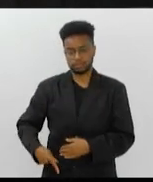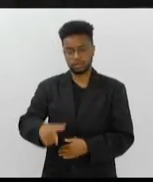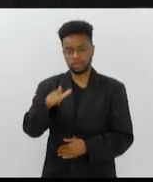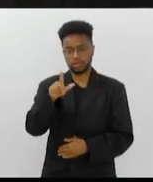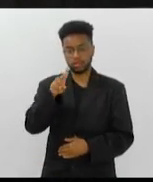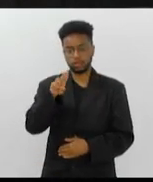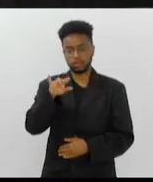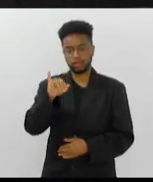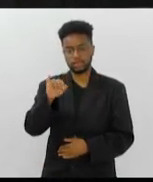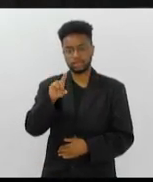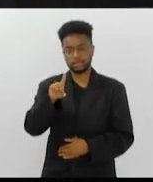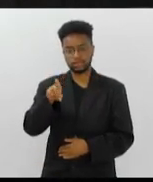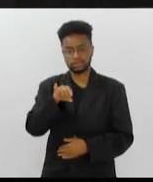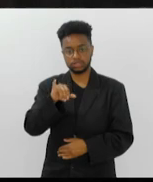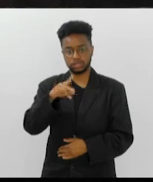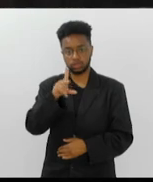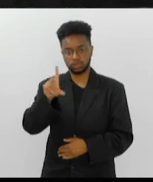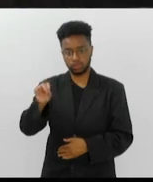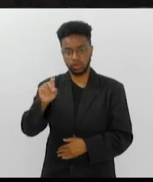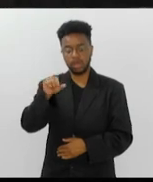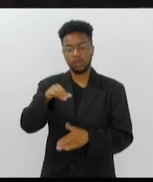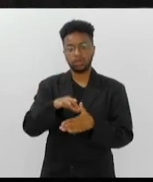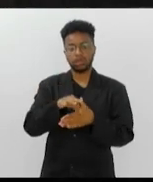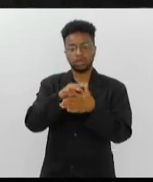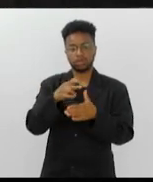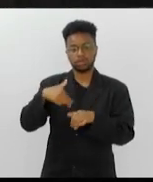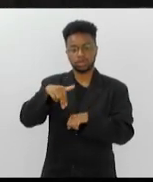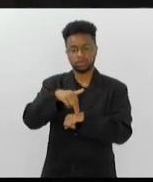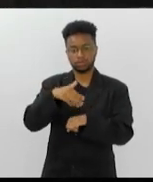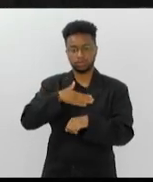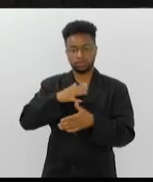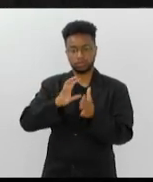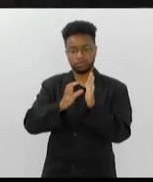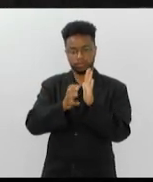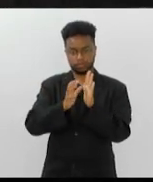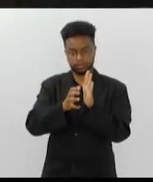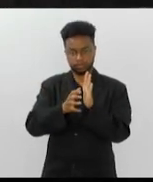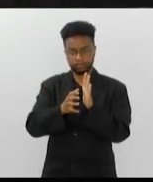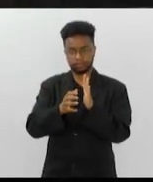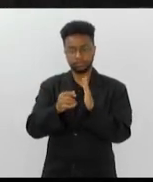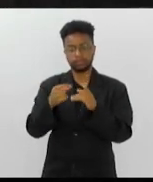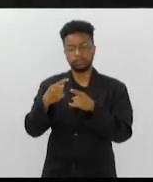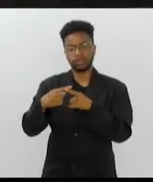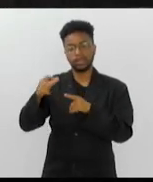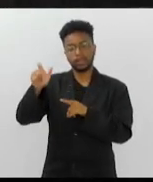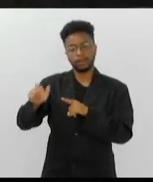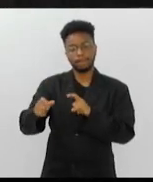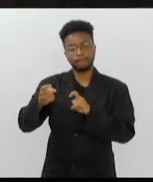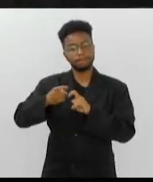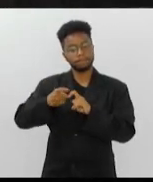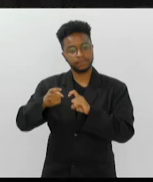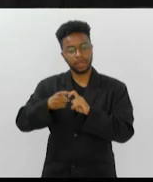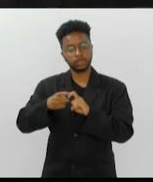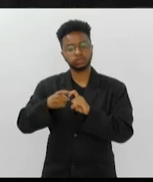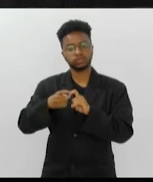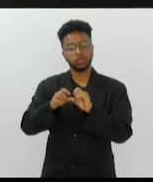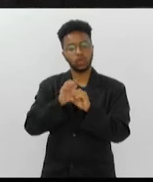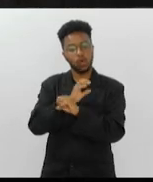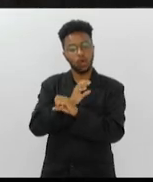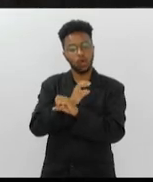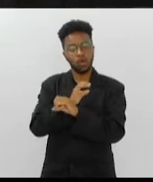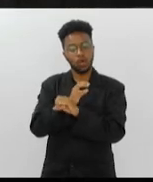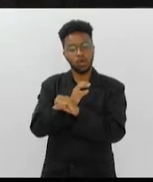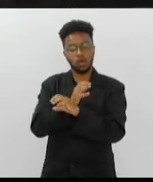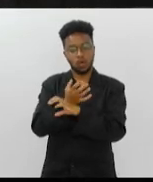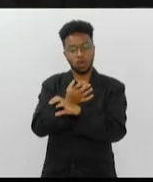Presidente Luizinho, que é o líder nacional do meu partido, um médico renomado ortopedista que